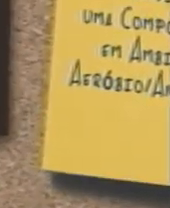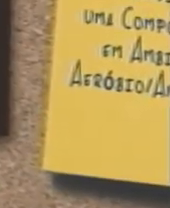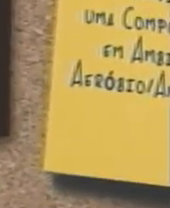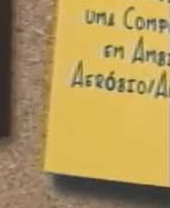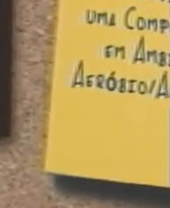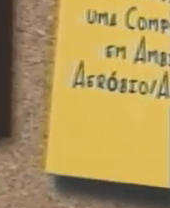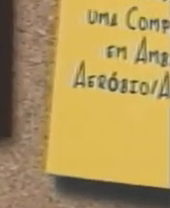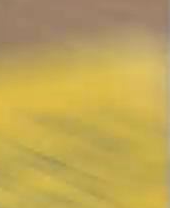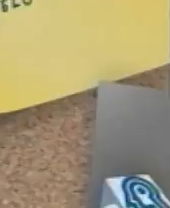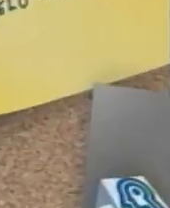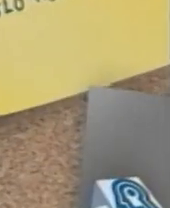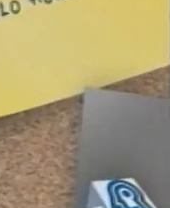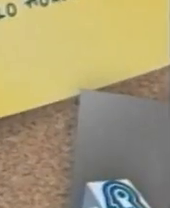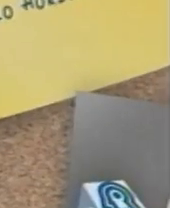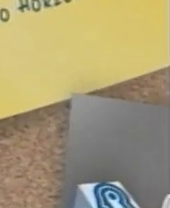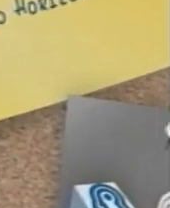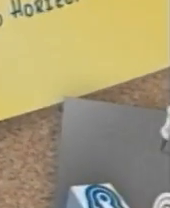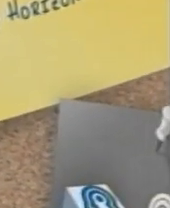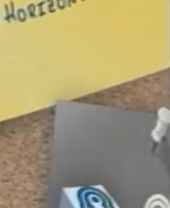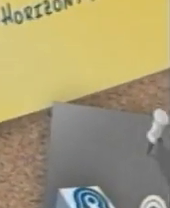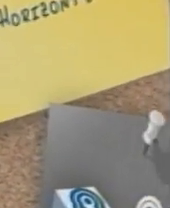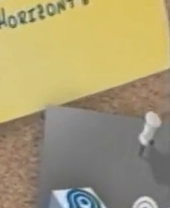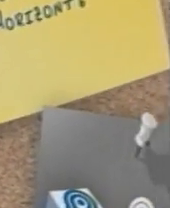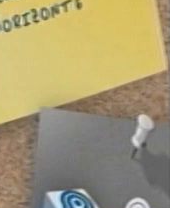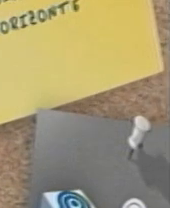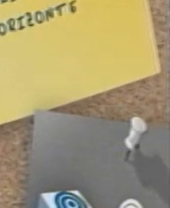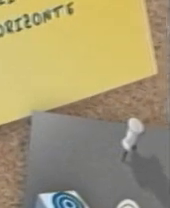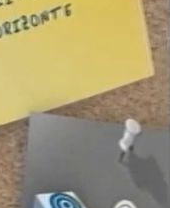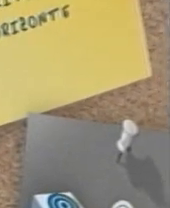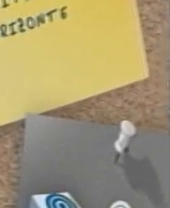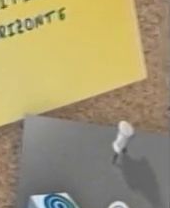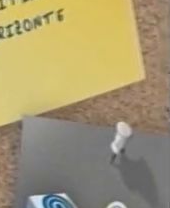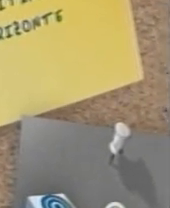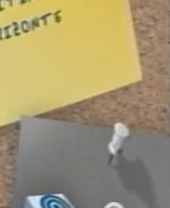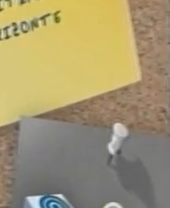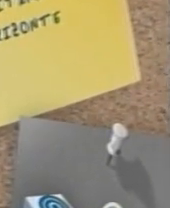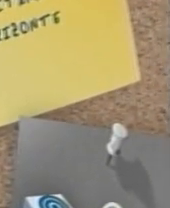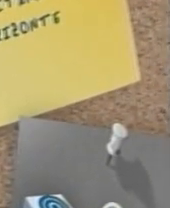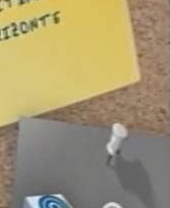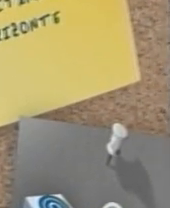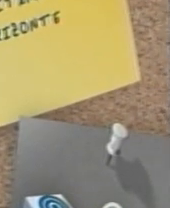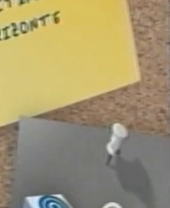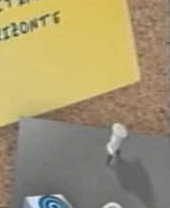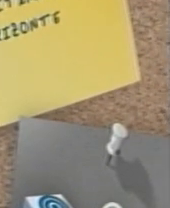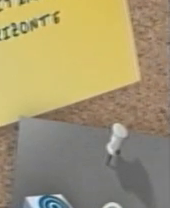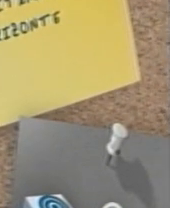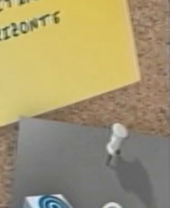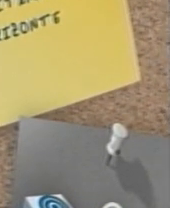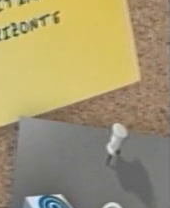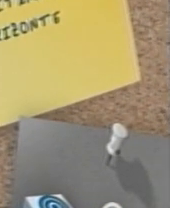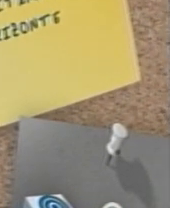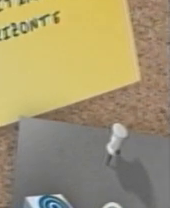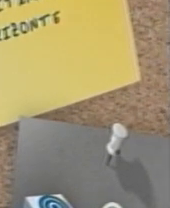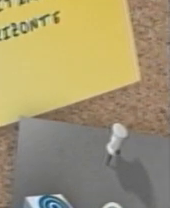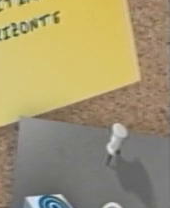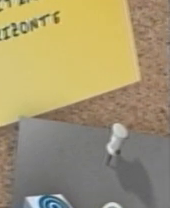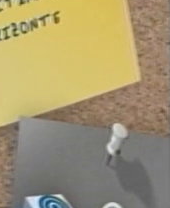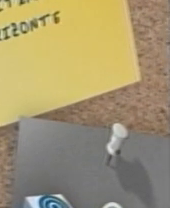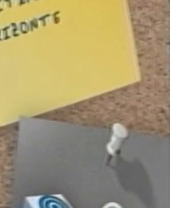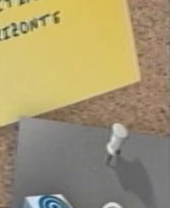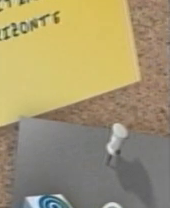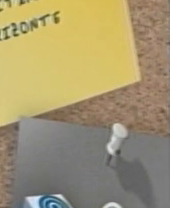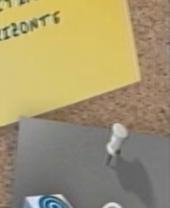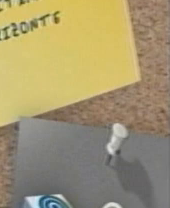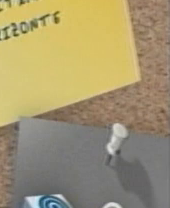lugar na categoria graduado foi para o Wendy Aparecida Figueiredo Gomes, da Universidade Federal de Minas